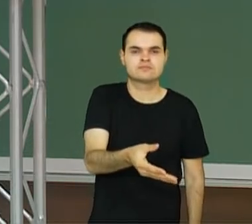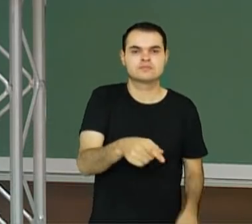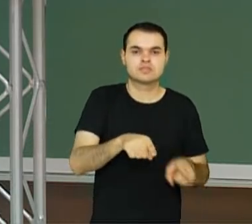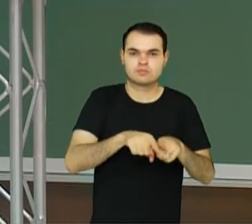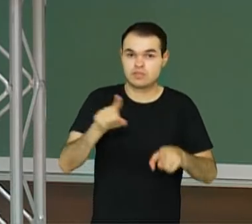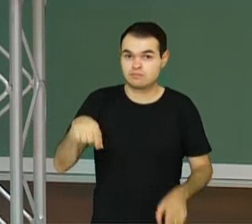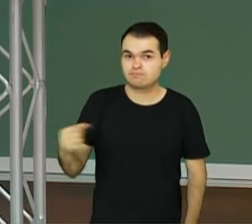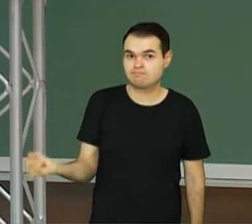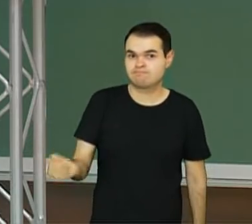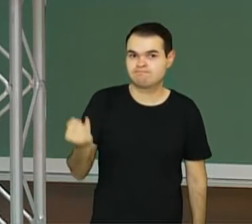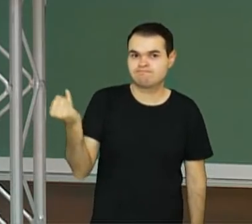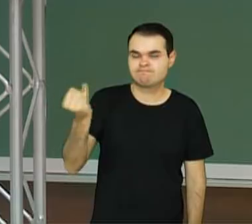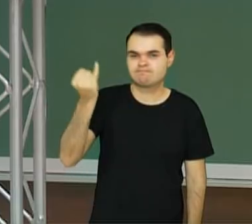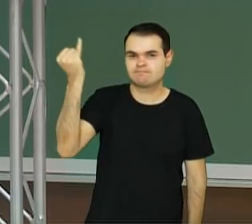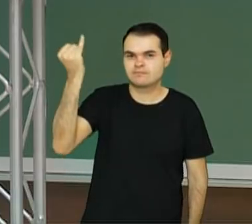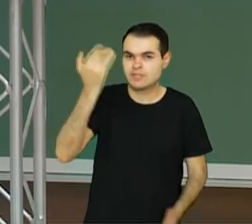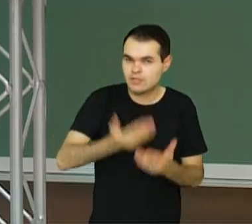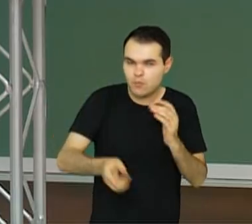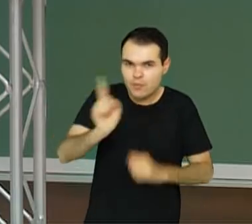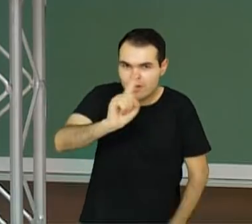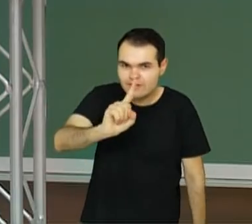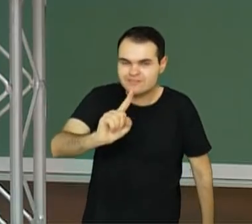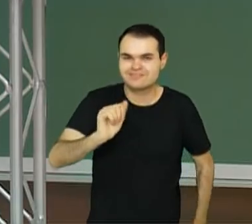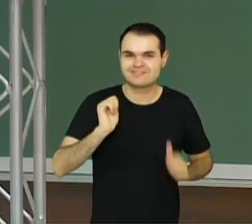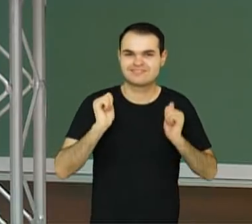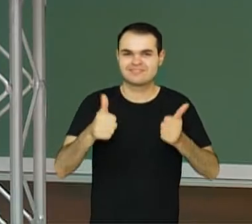bastante importante. Então, não perca a próxima aula.